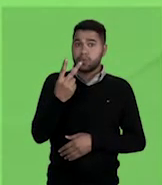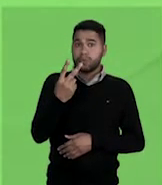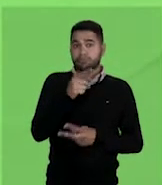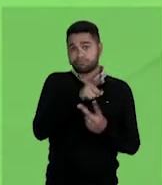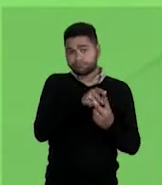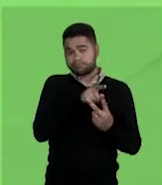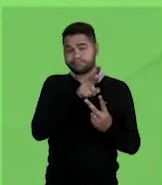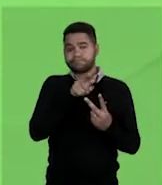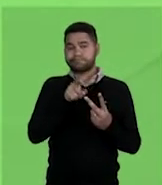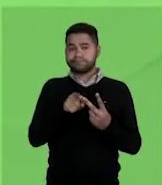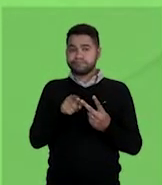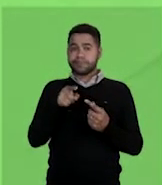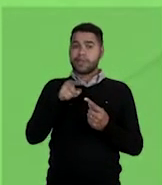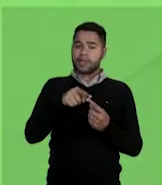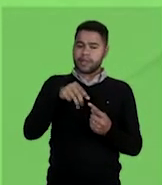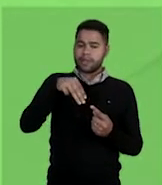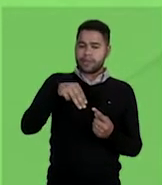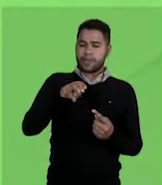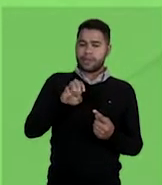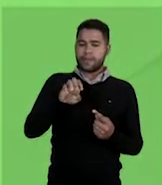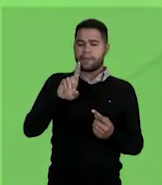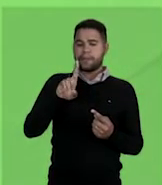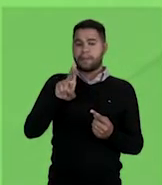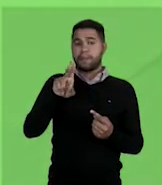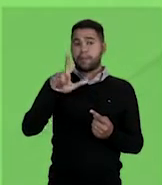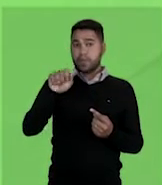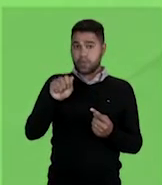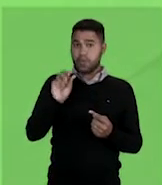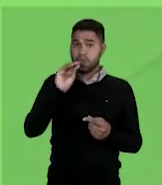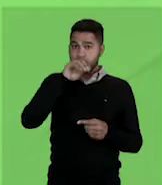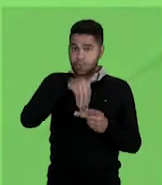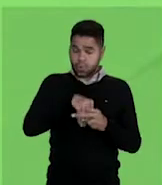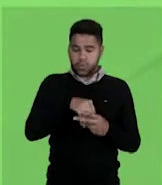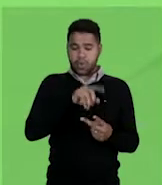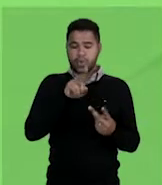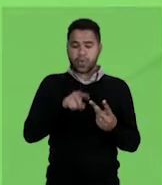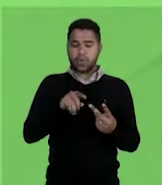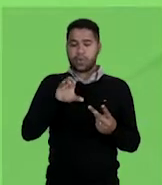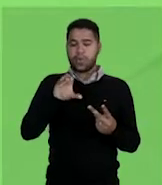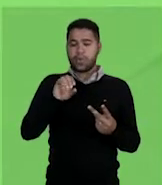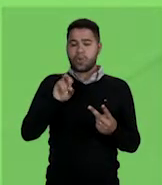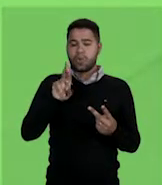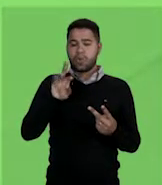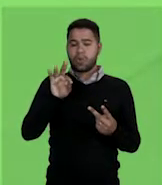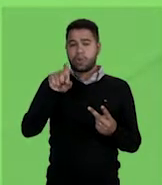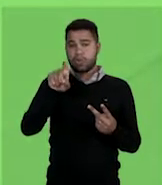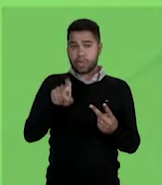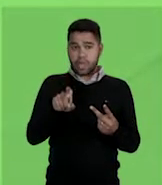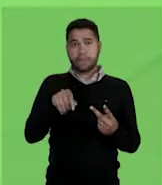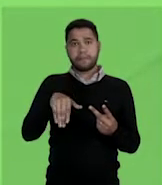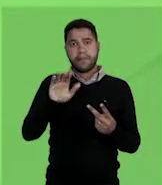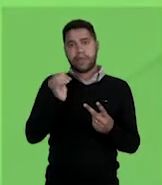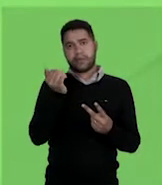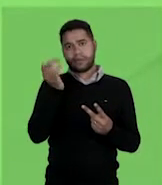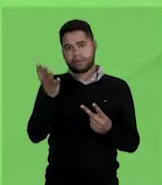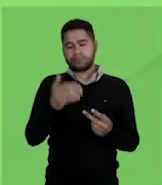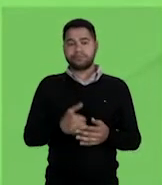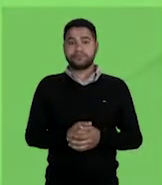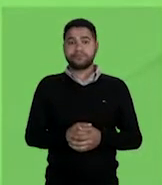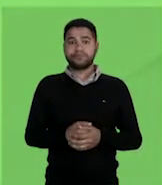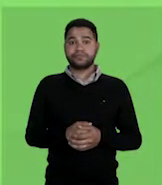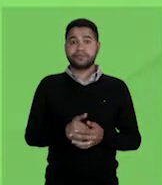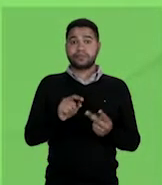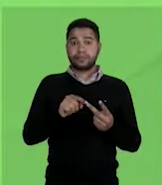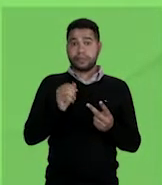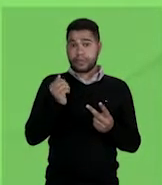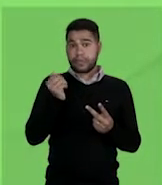porções, a medula, que é uma câmara mais interna, e o córtex, que é uma camada mais externa. Na camada